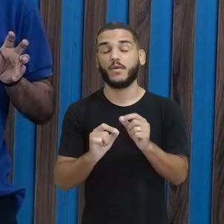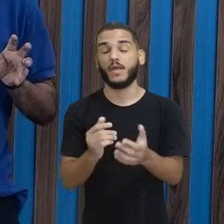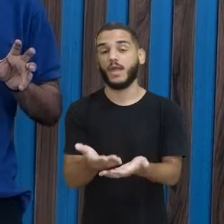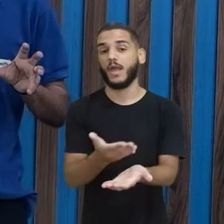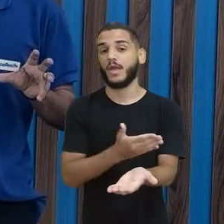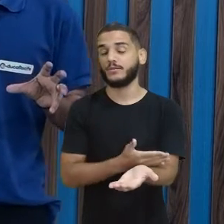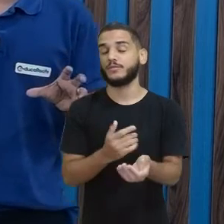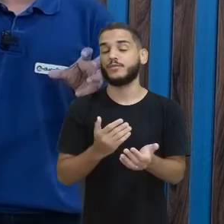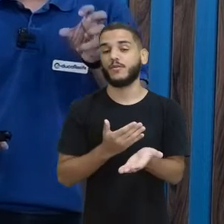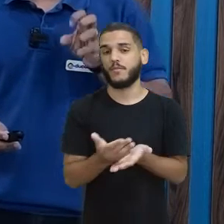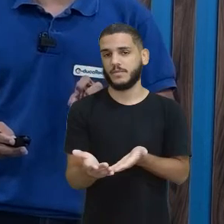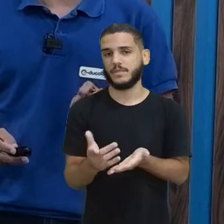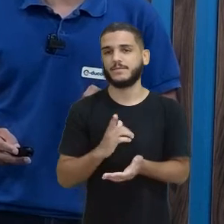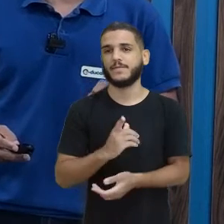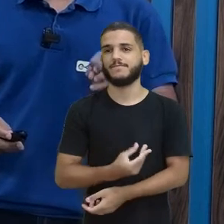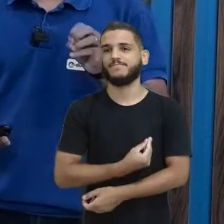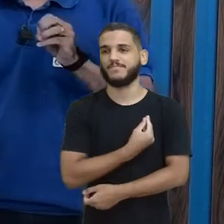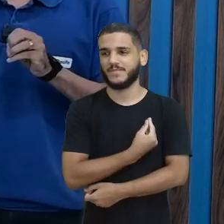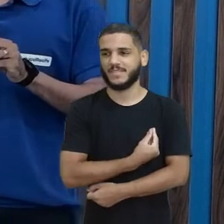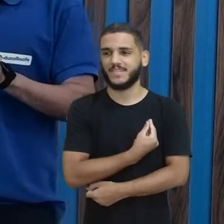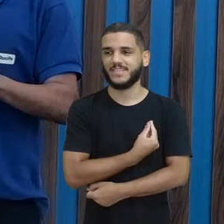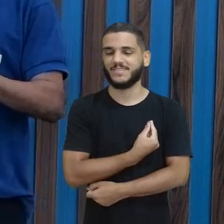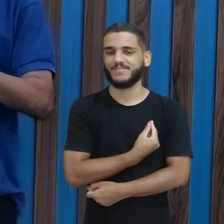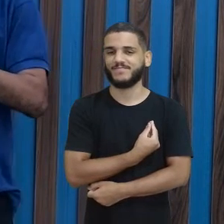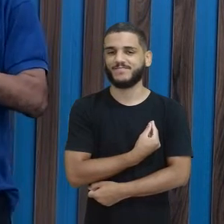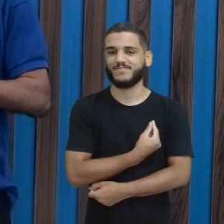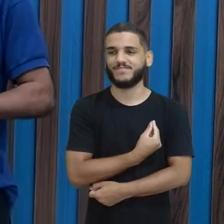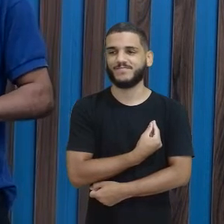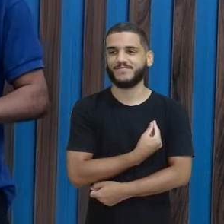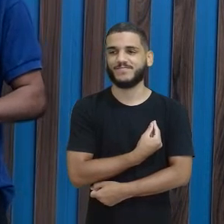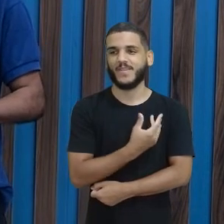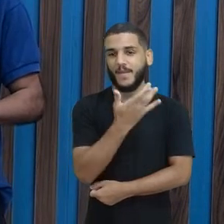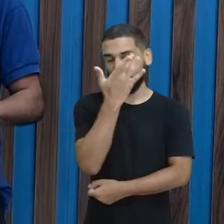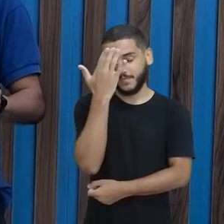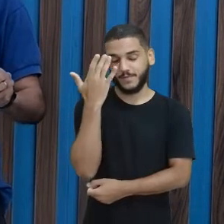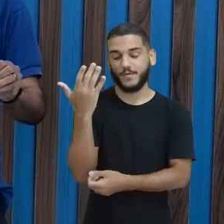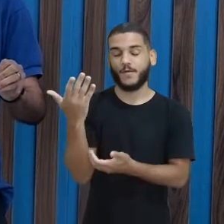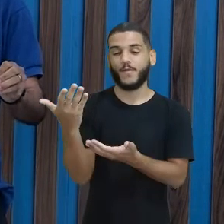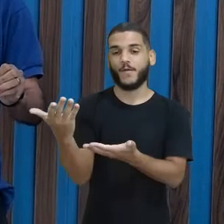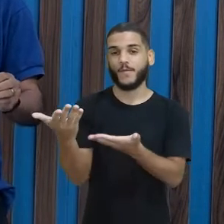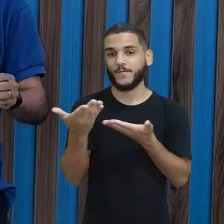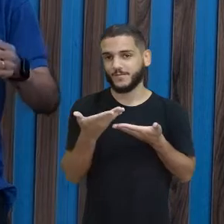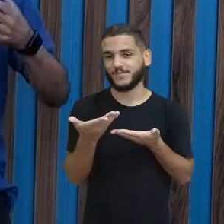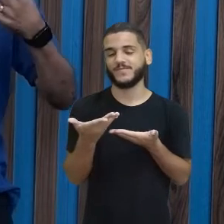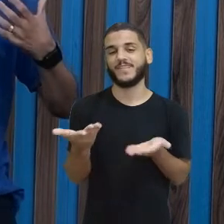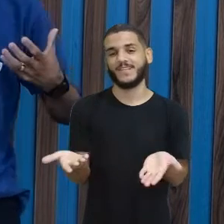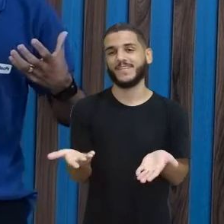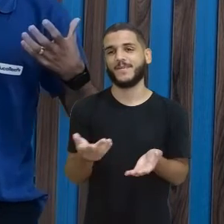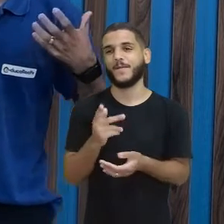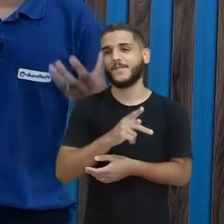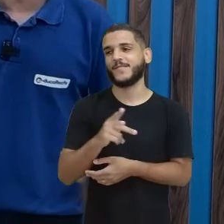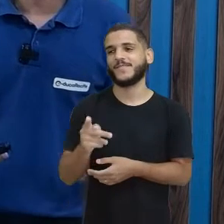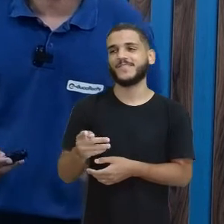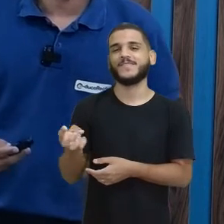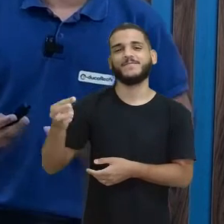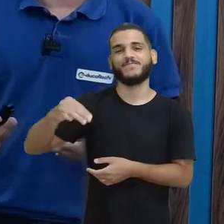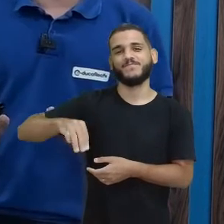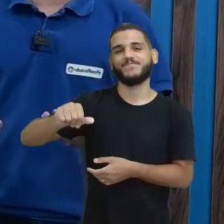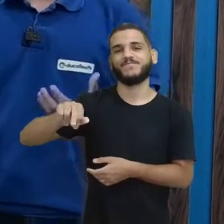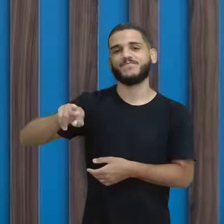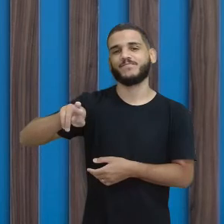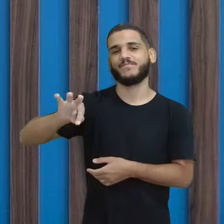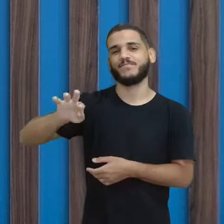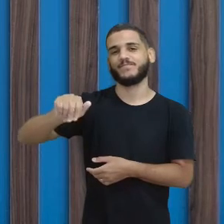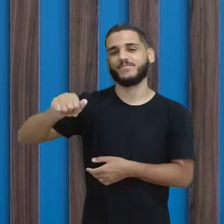essa aula, né, ter a presença do nossa convidada especial que sempre está comigo aqui, a professora Marta.